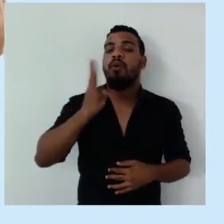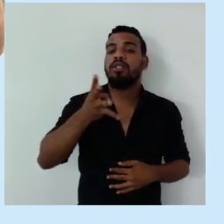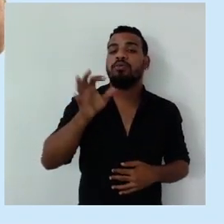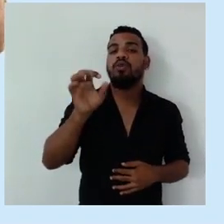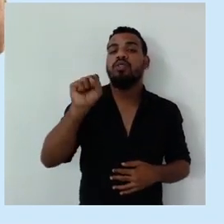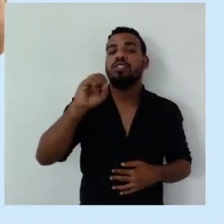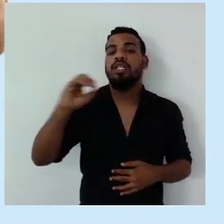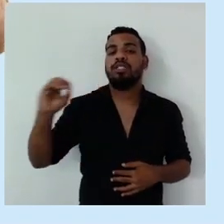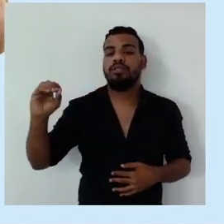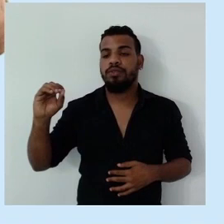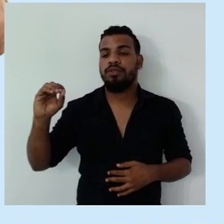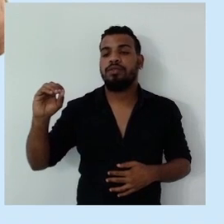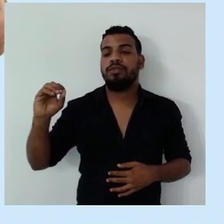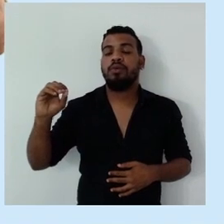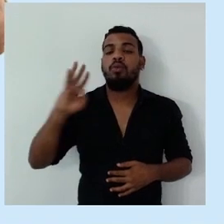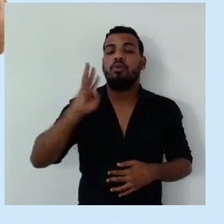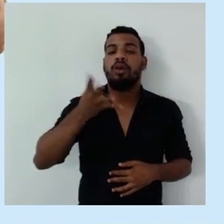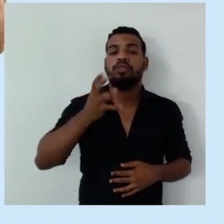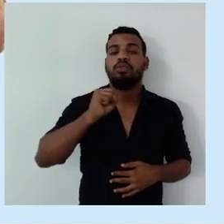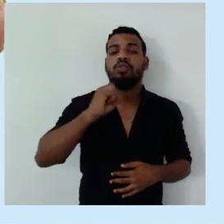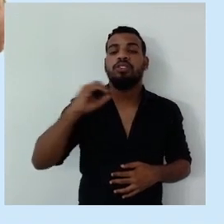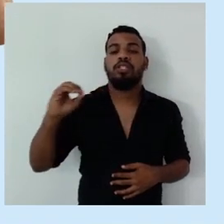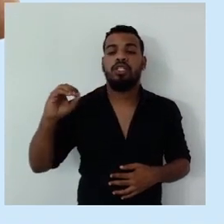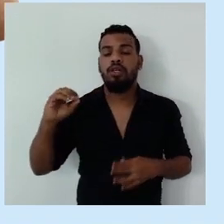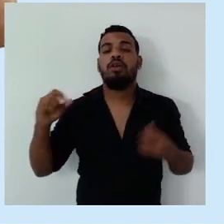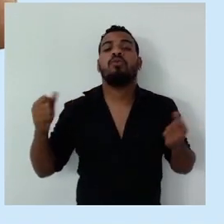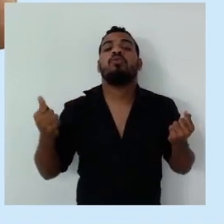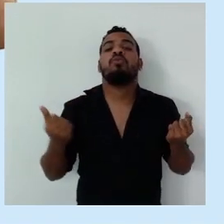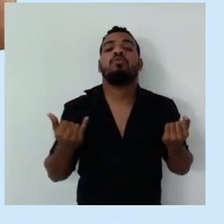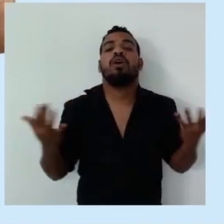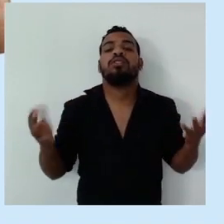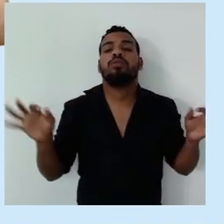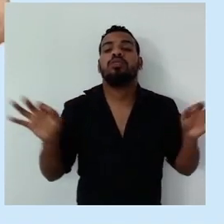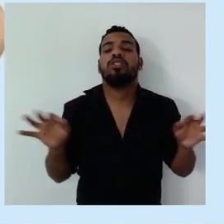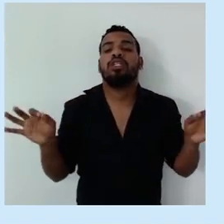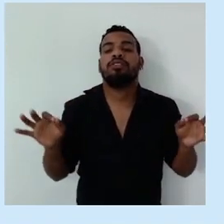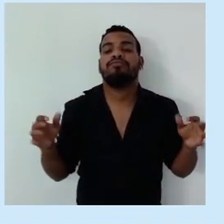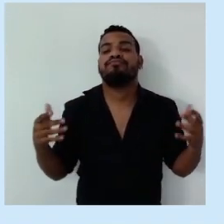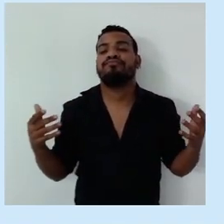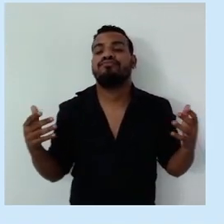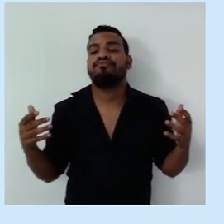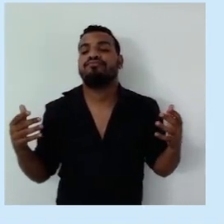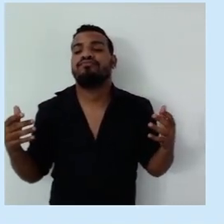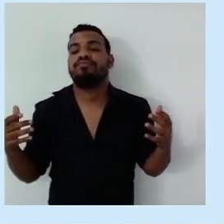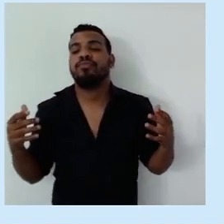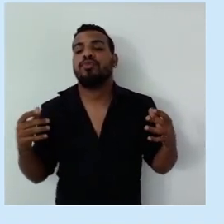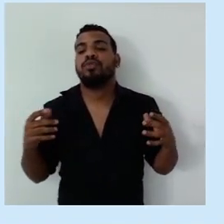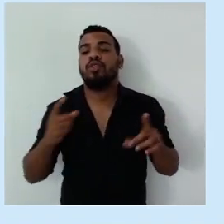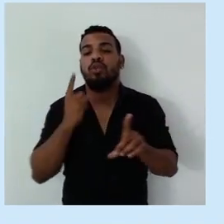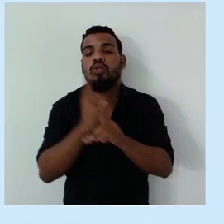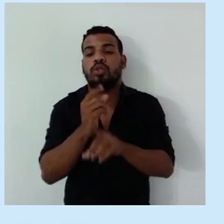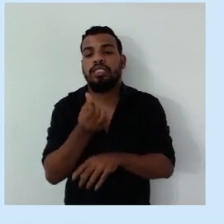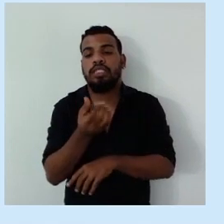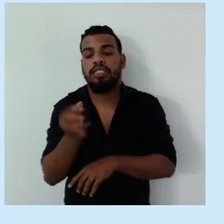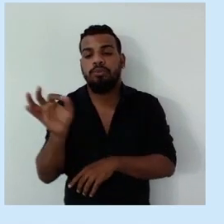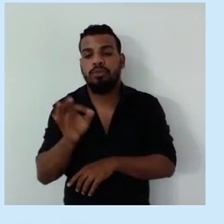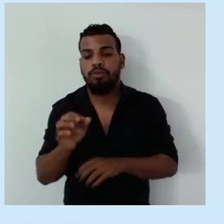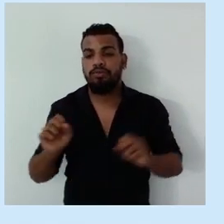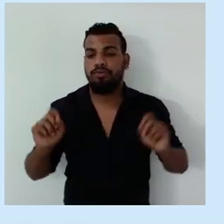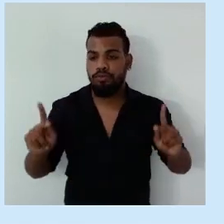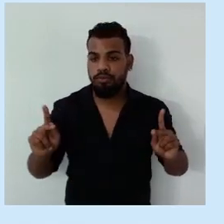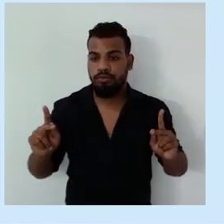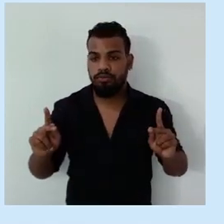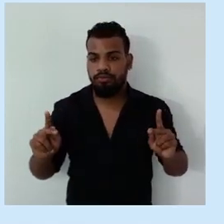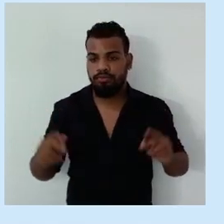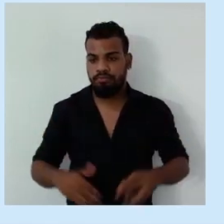4.800. Então, 4.800 é quantos por cento de 8.000? A gente encontrou 60%. Beleza?